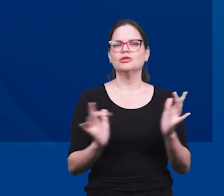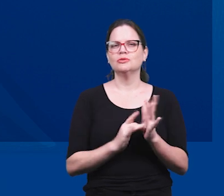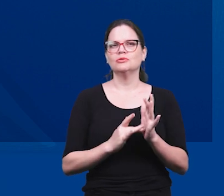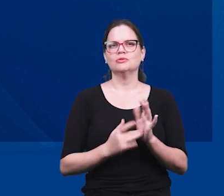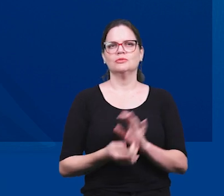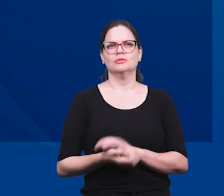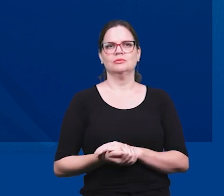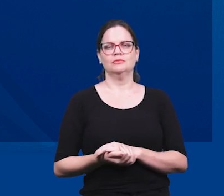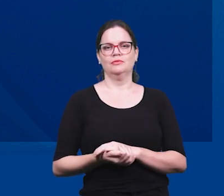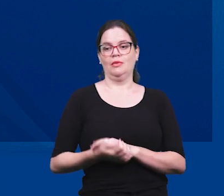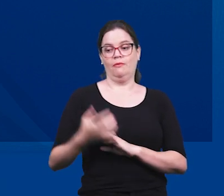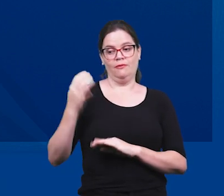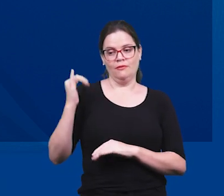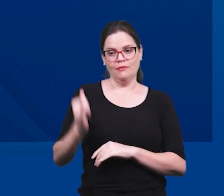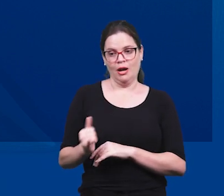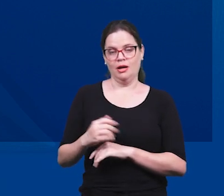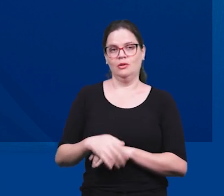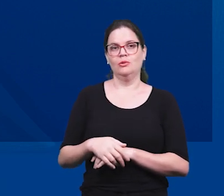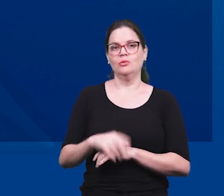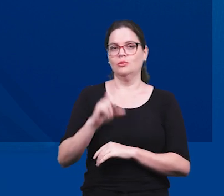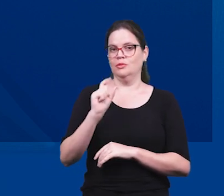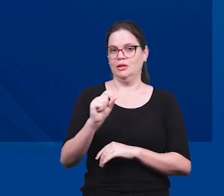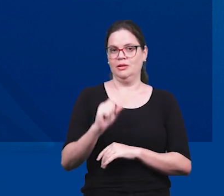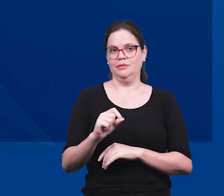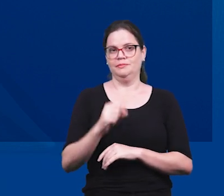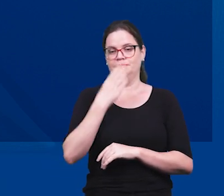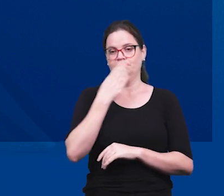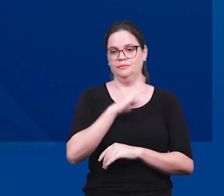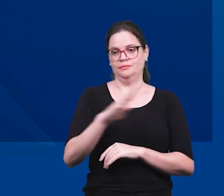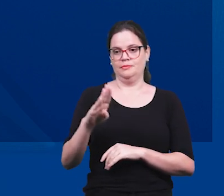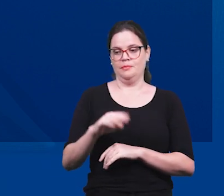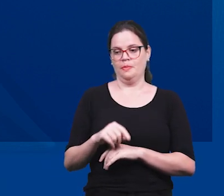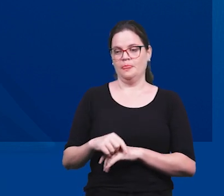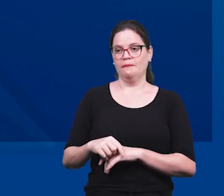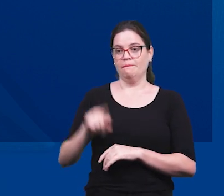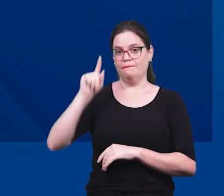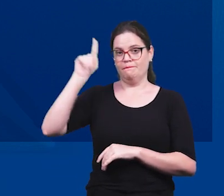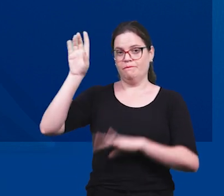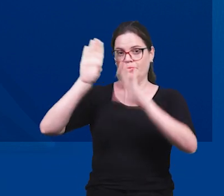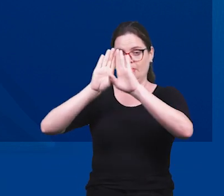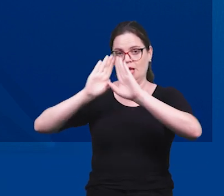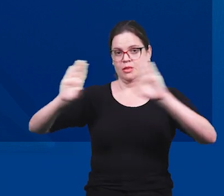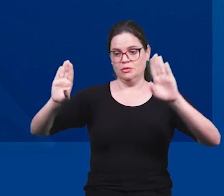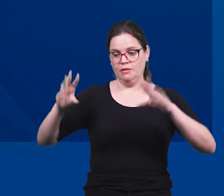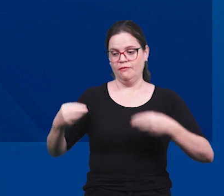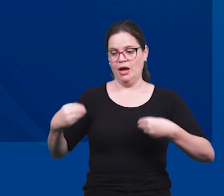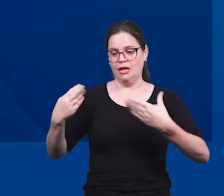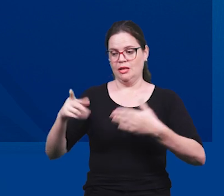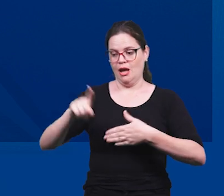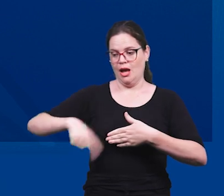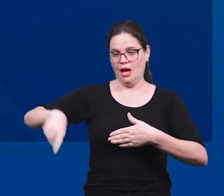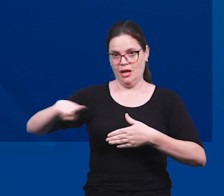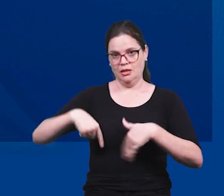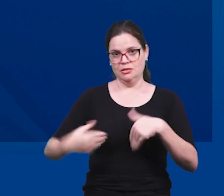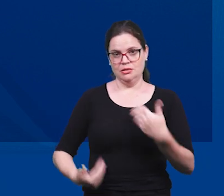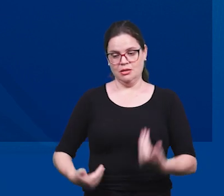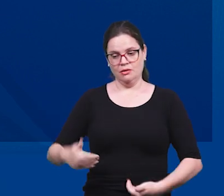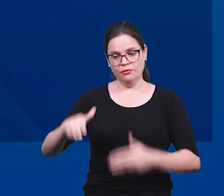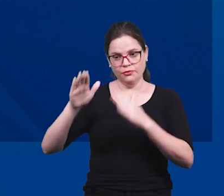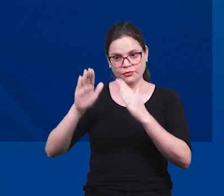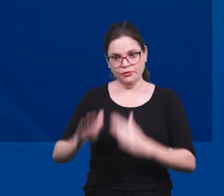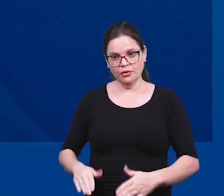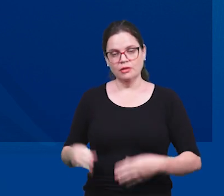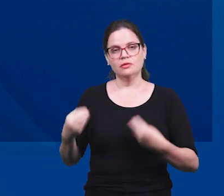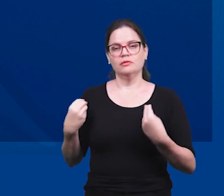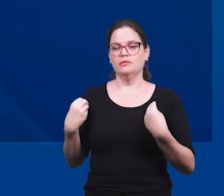Jesus disse que as pessoas que